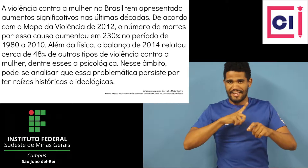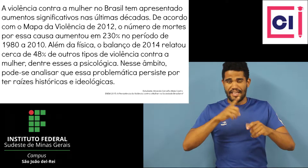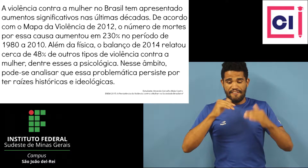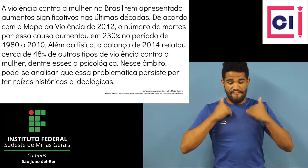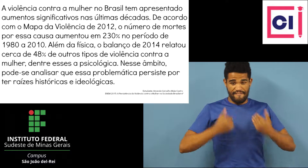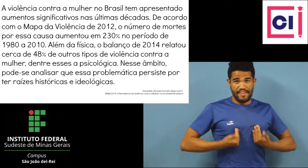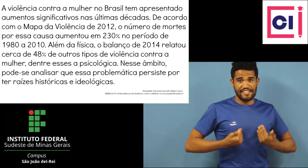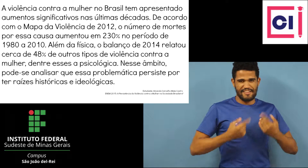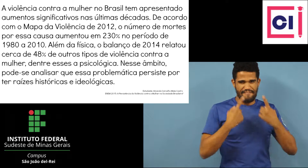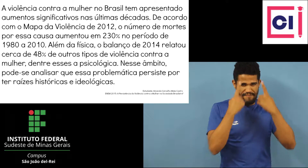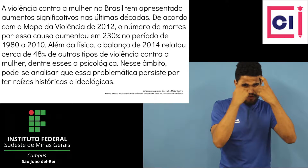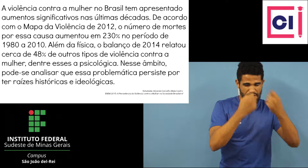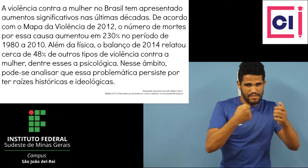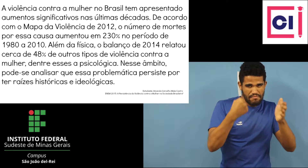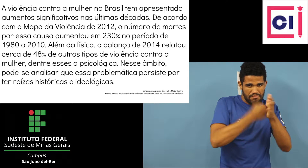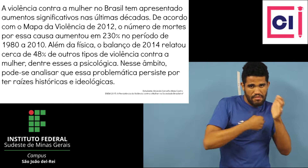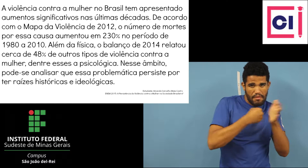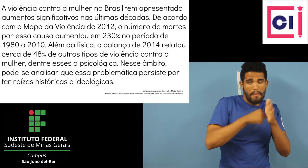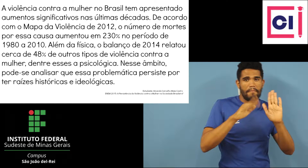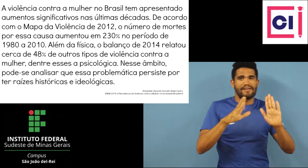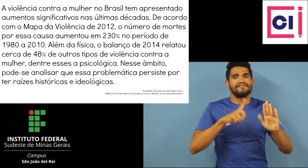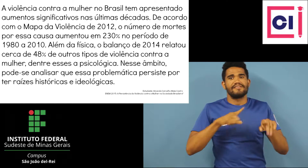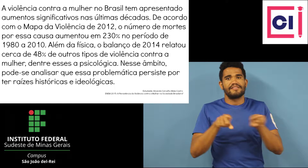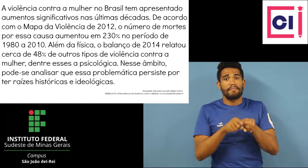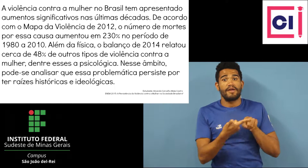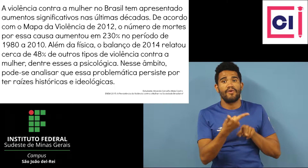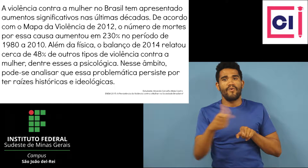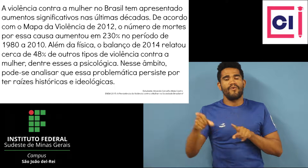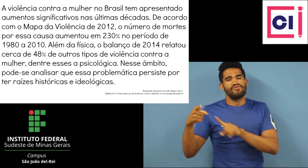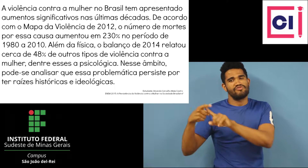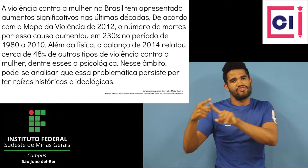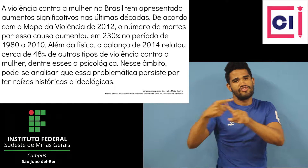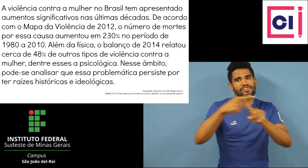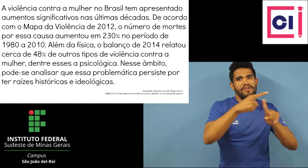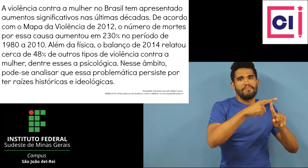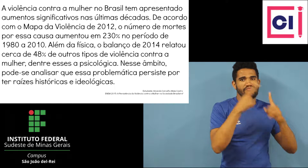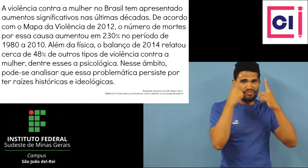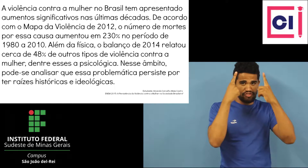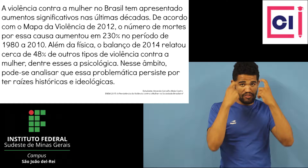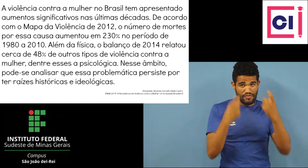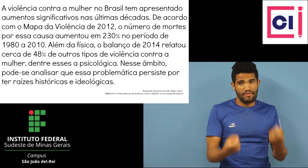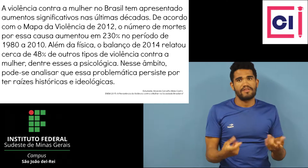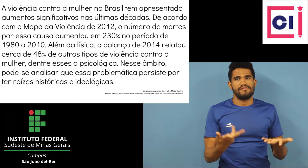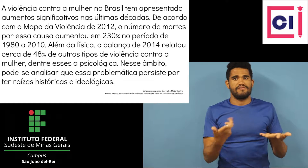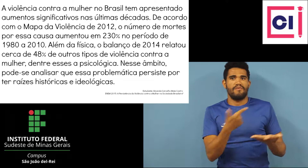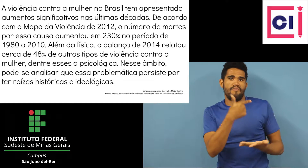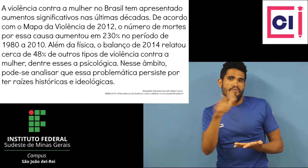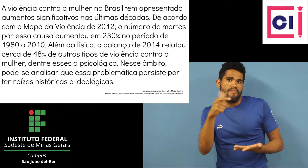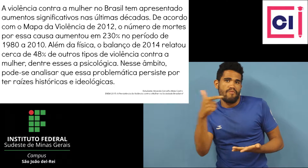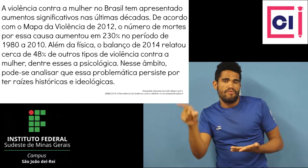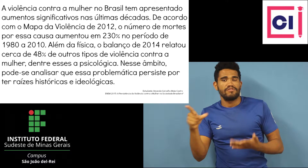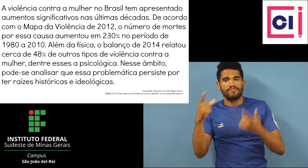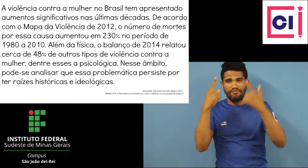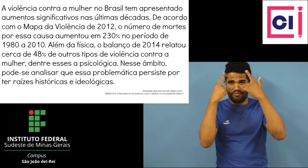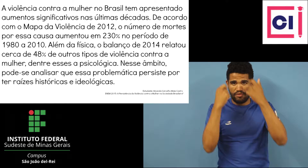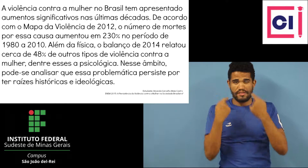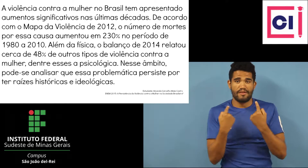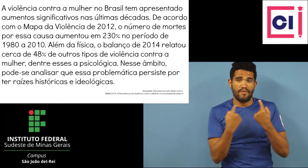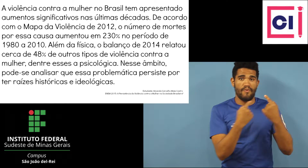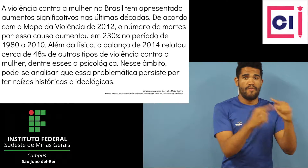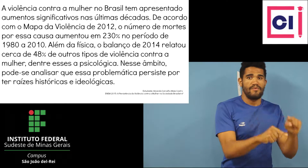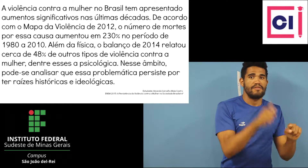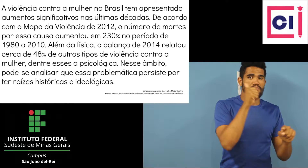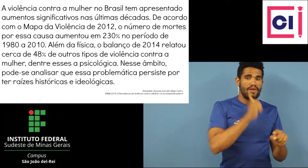da física, que nesse caso ela citou cerca de 48% de outros tipos de violência. Houve relatos